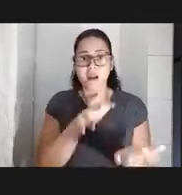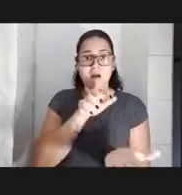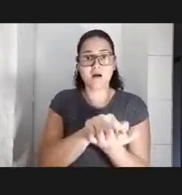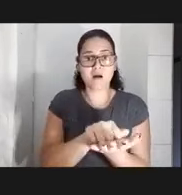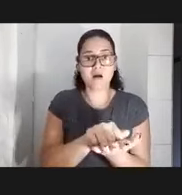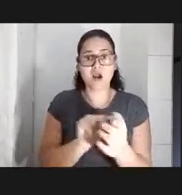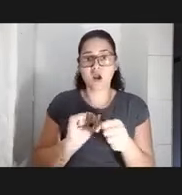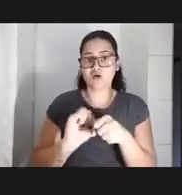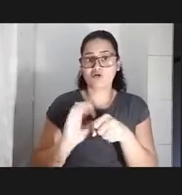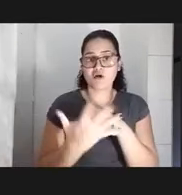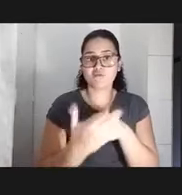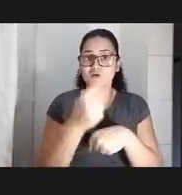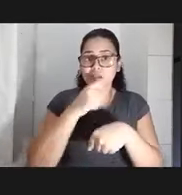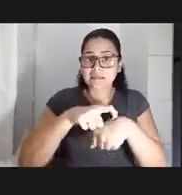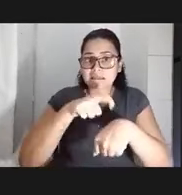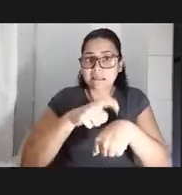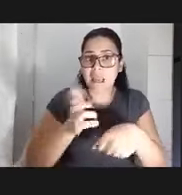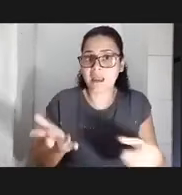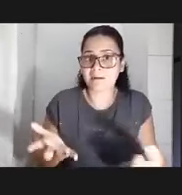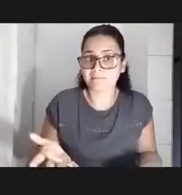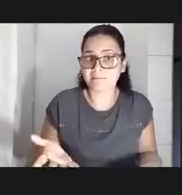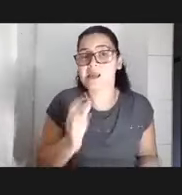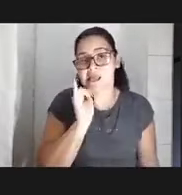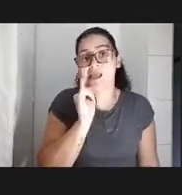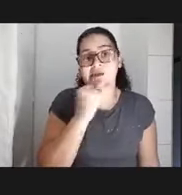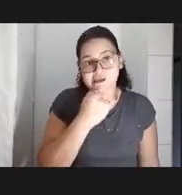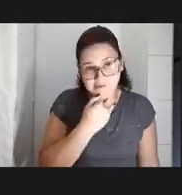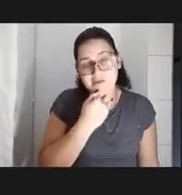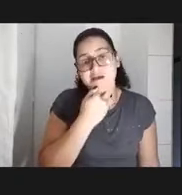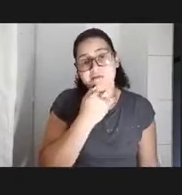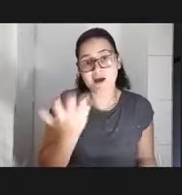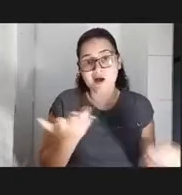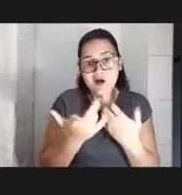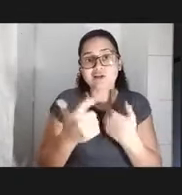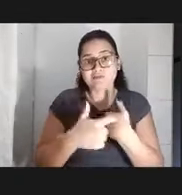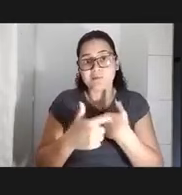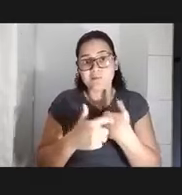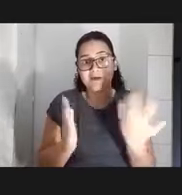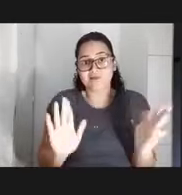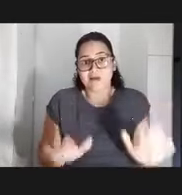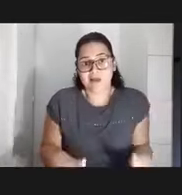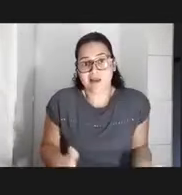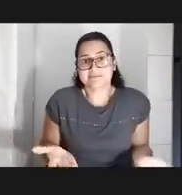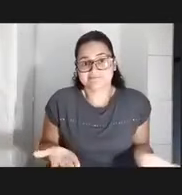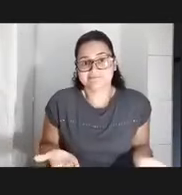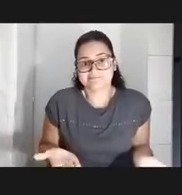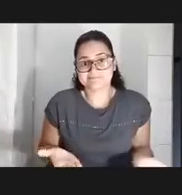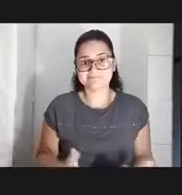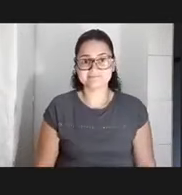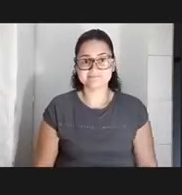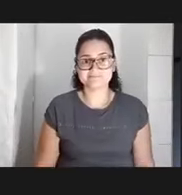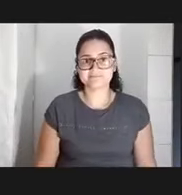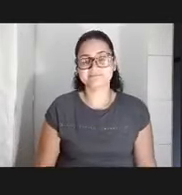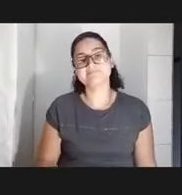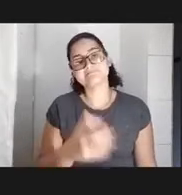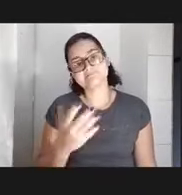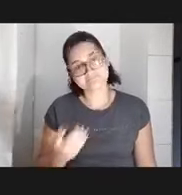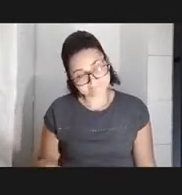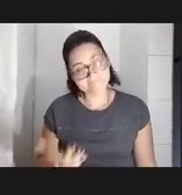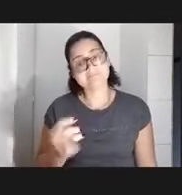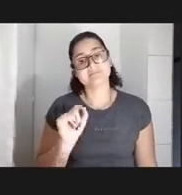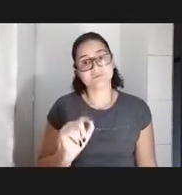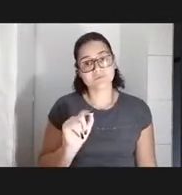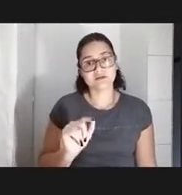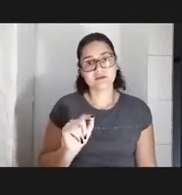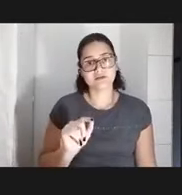tempo, né? Infelizmente, essa é a situação que nós estamos vivendo. Então, eu só tenho, Zezinho, que dizer